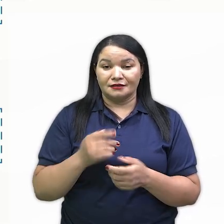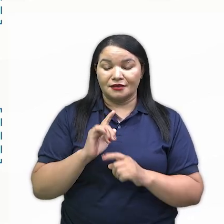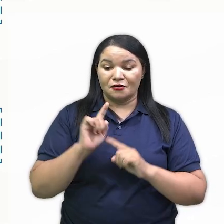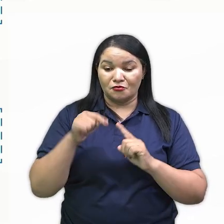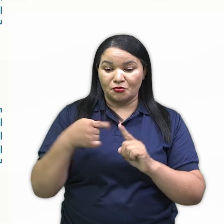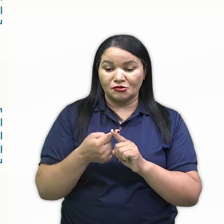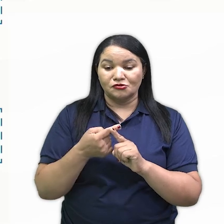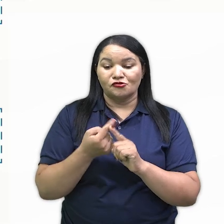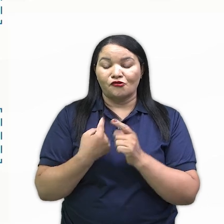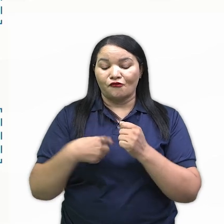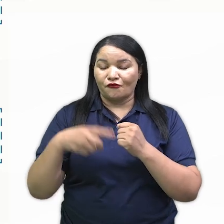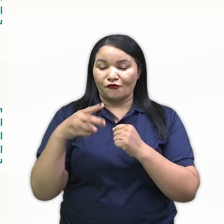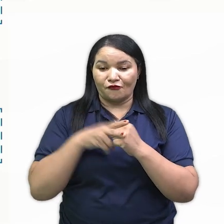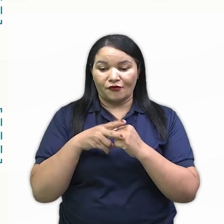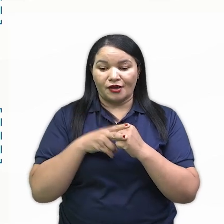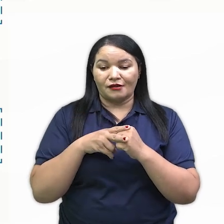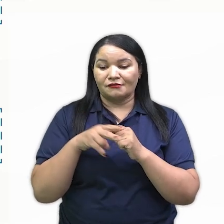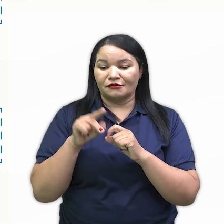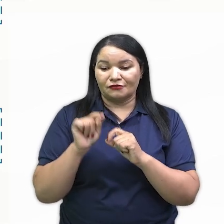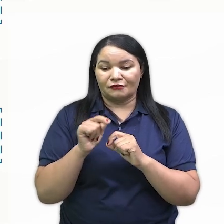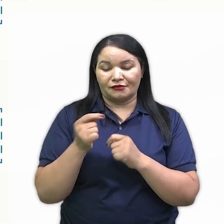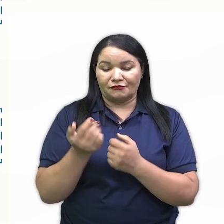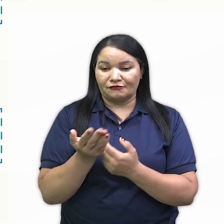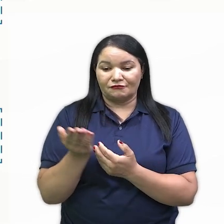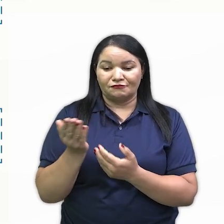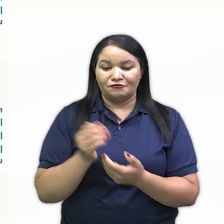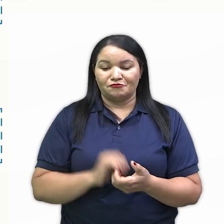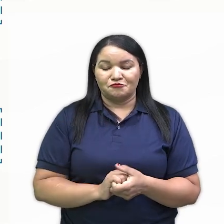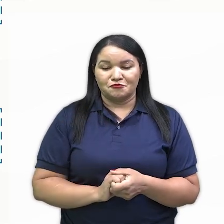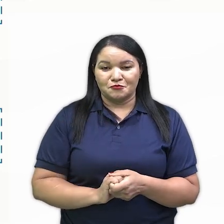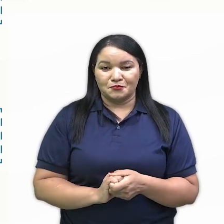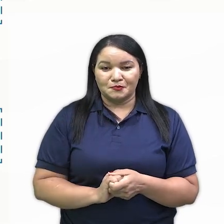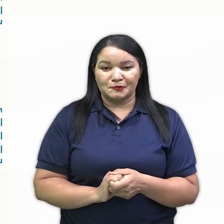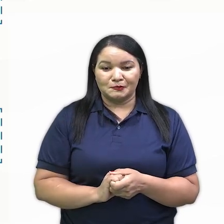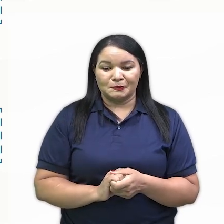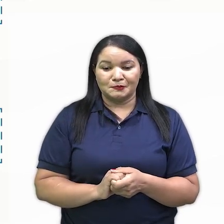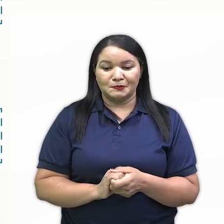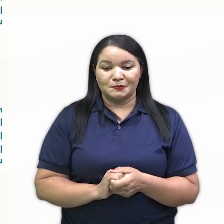qual que vai ser? Watching.